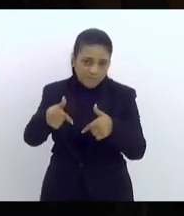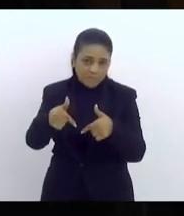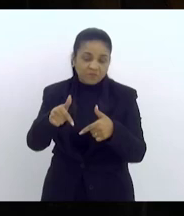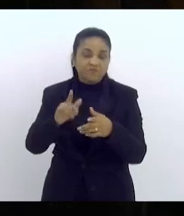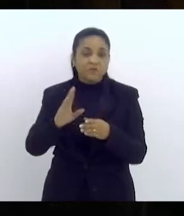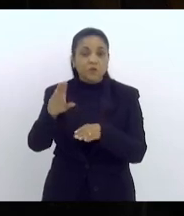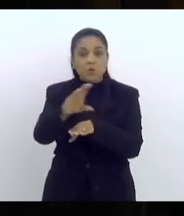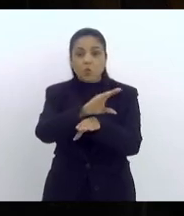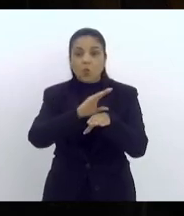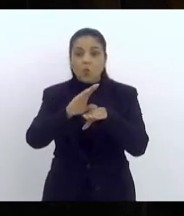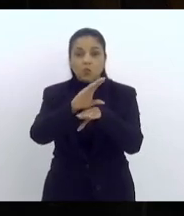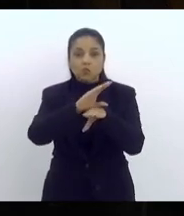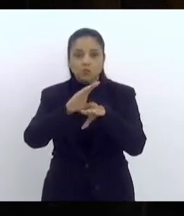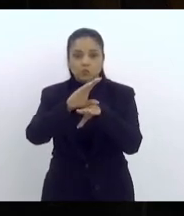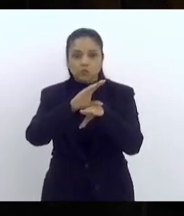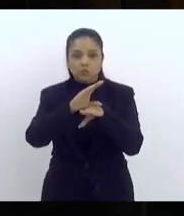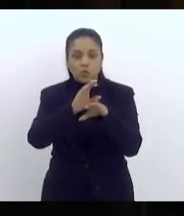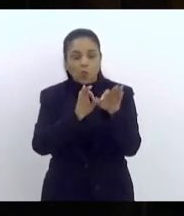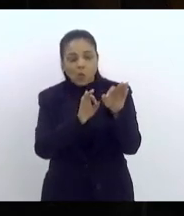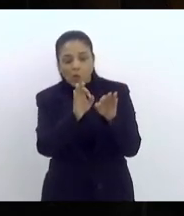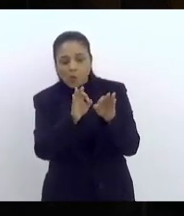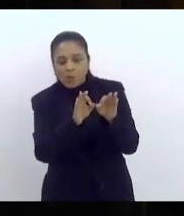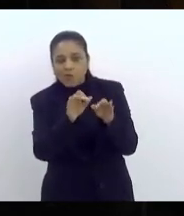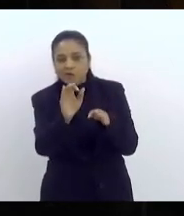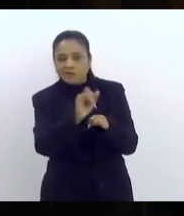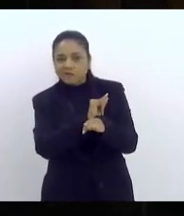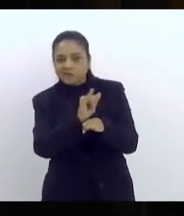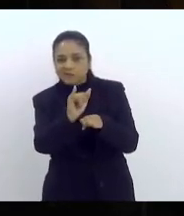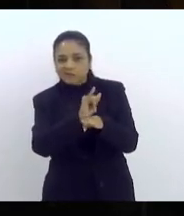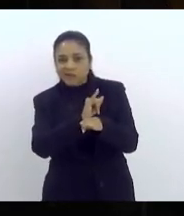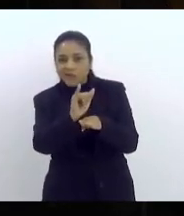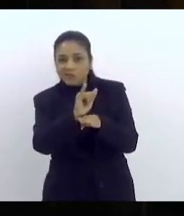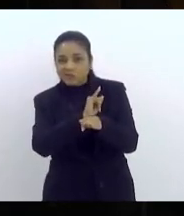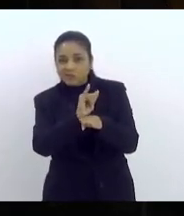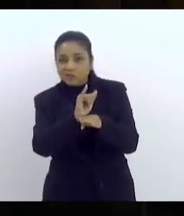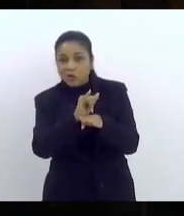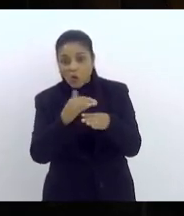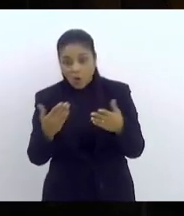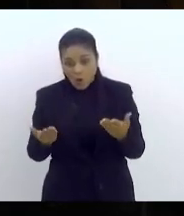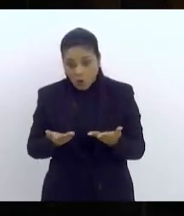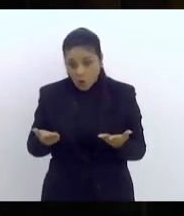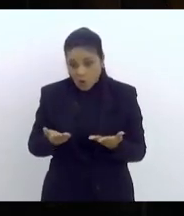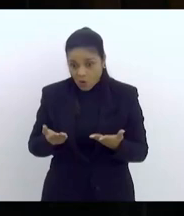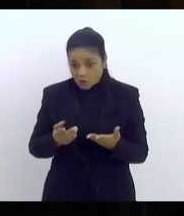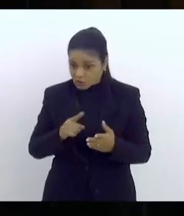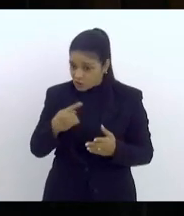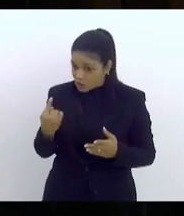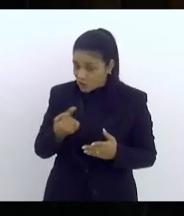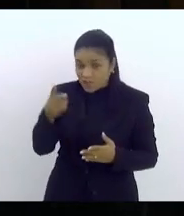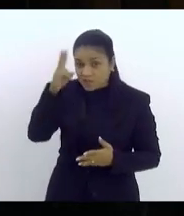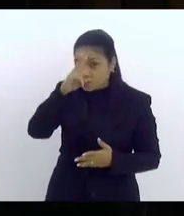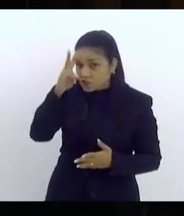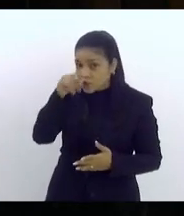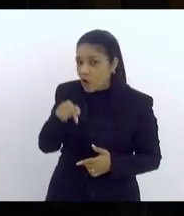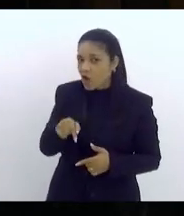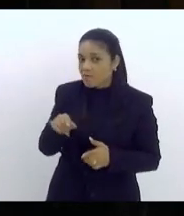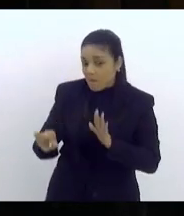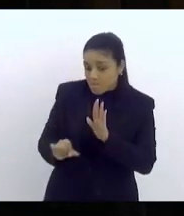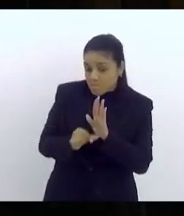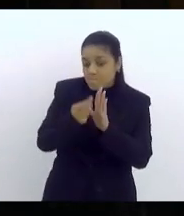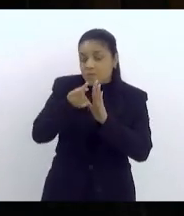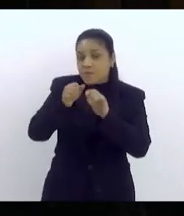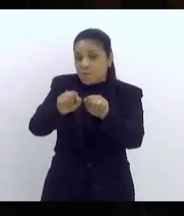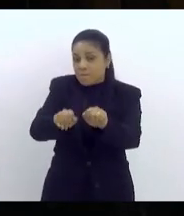constitucionalizar o plano estratégico pela primeira vez nós hoje aqui estamos fazendo história nós somos o primeiro